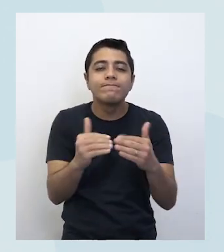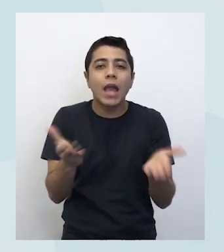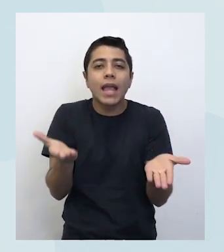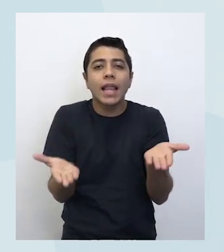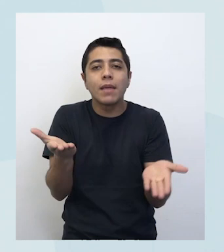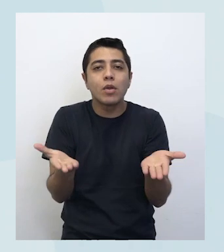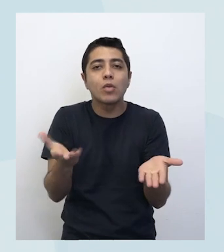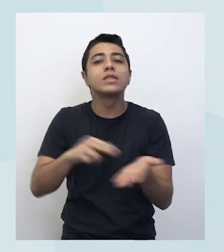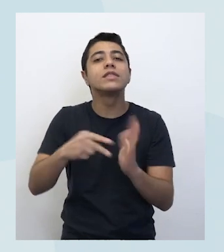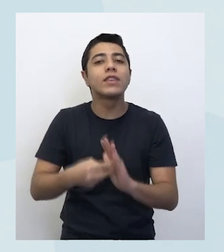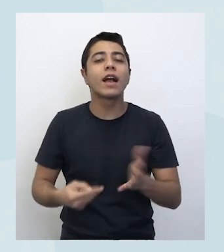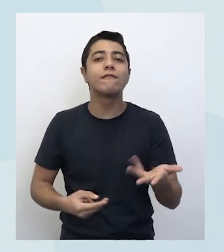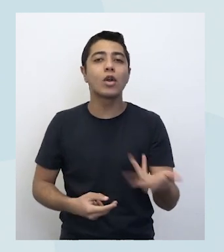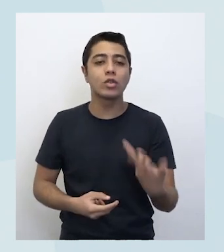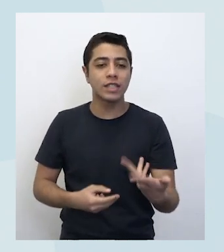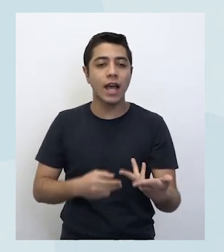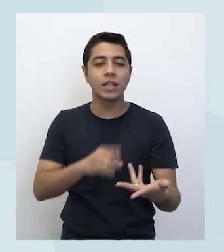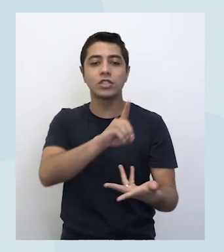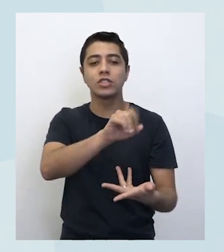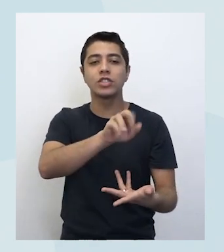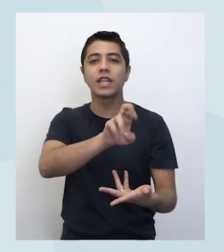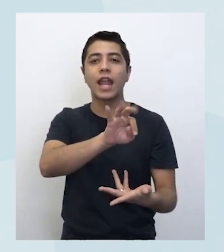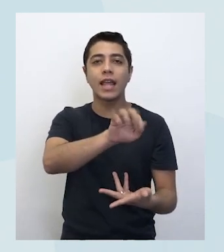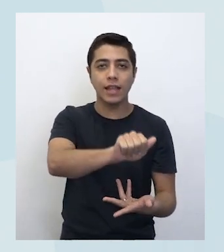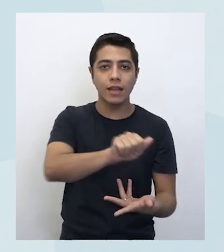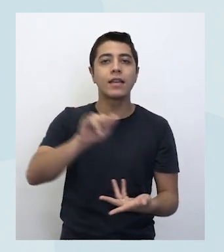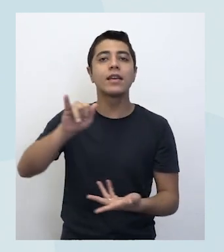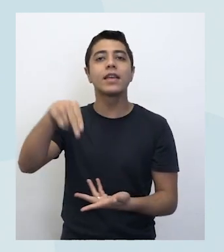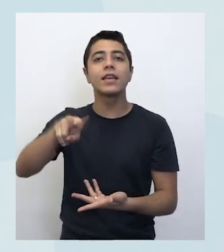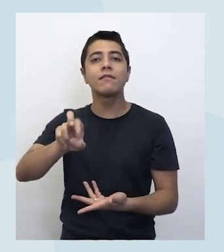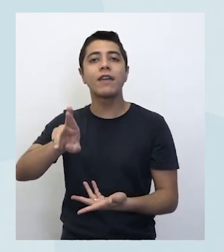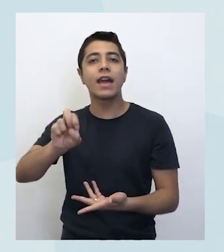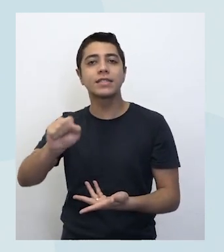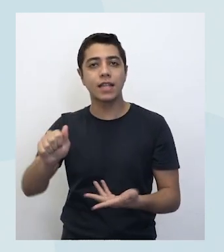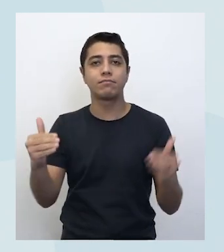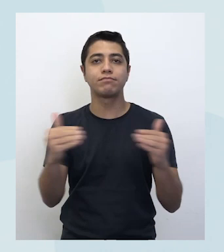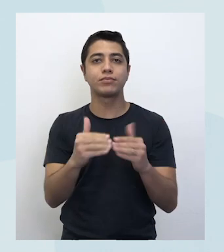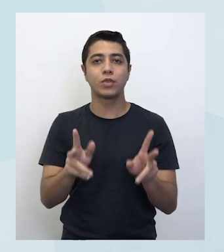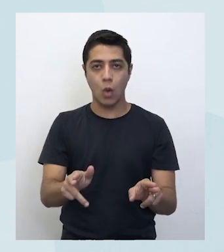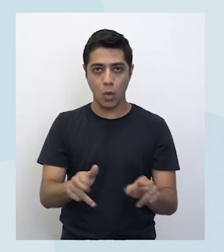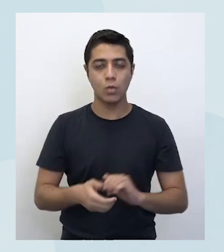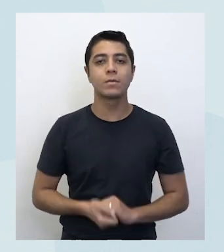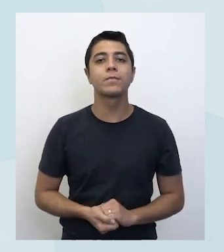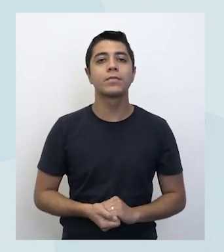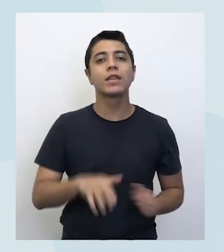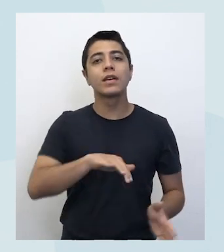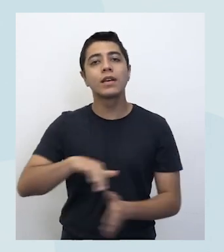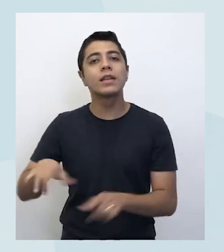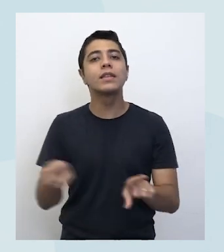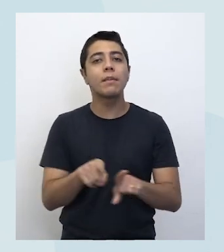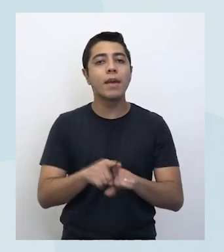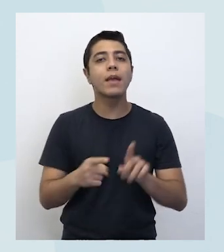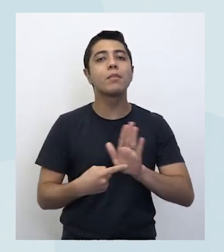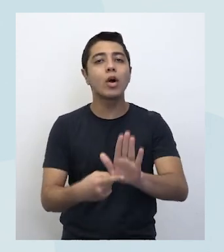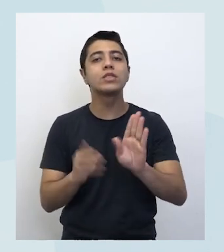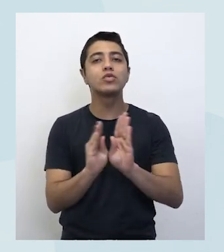direta é igual à velocidade inversa. E tem o caso das substâncias do estado gasoso, que a reação ela tem que